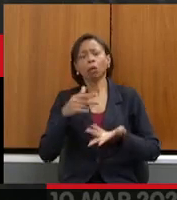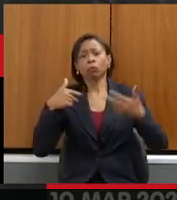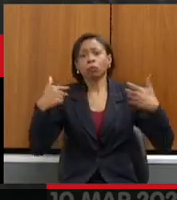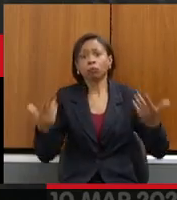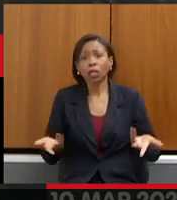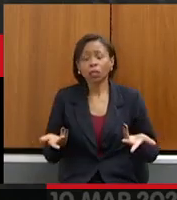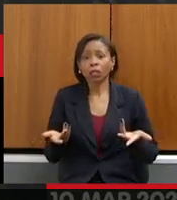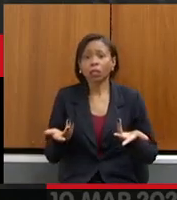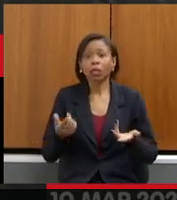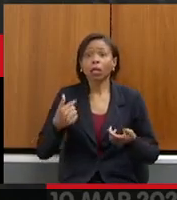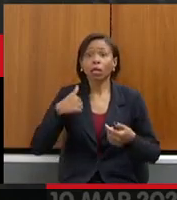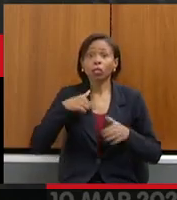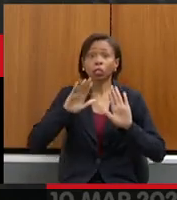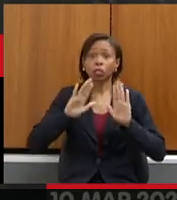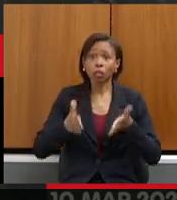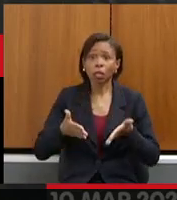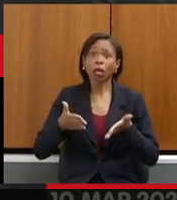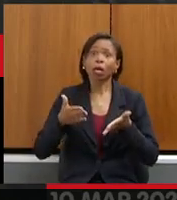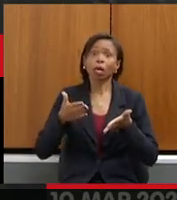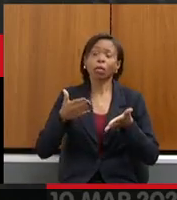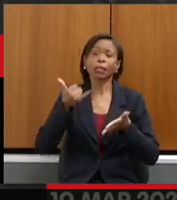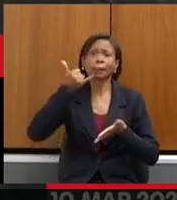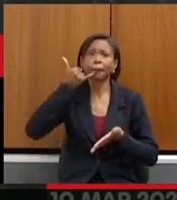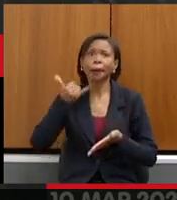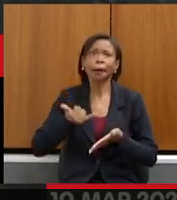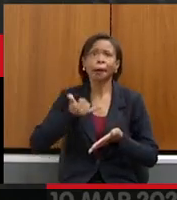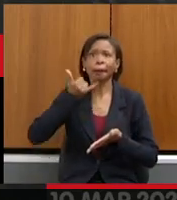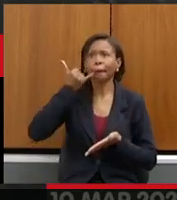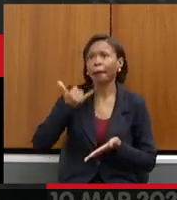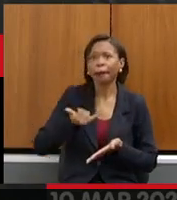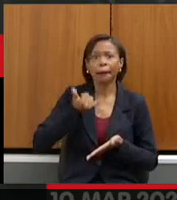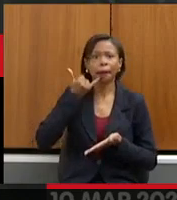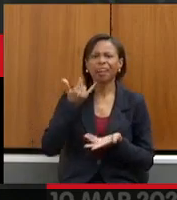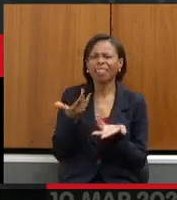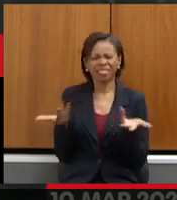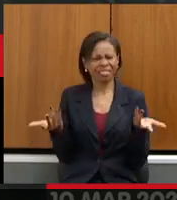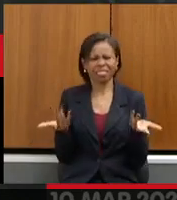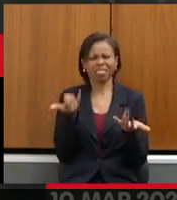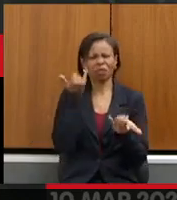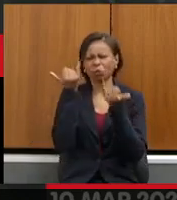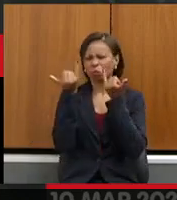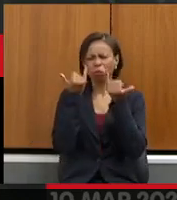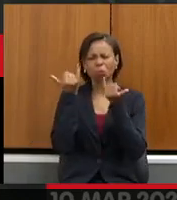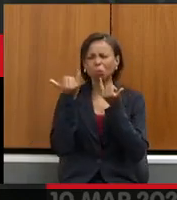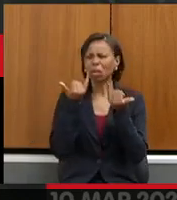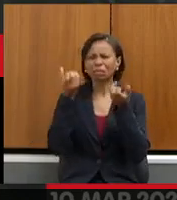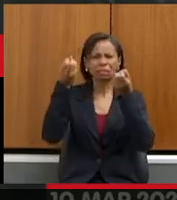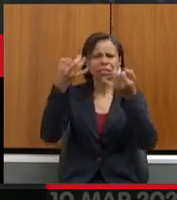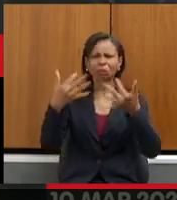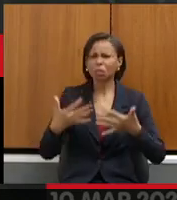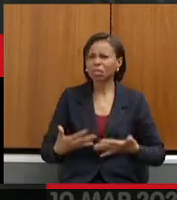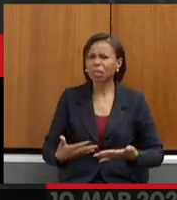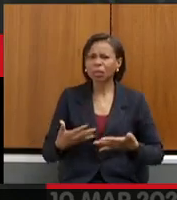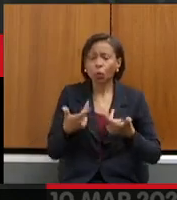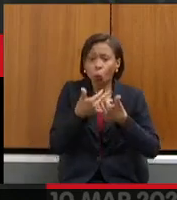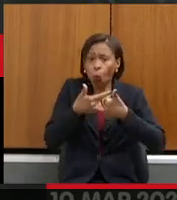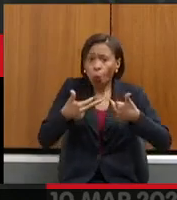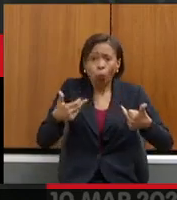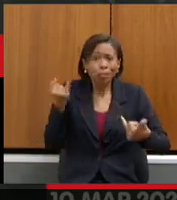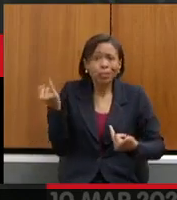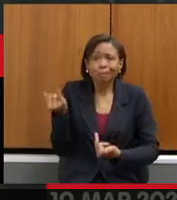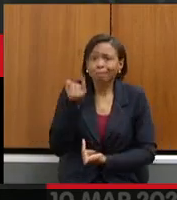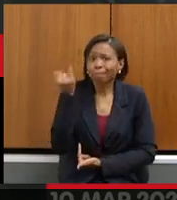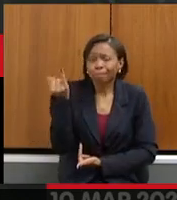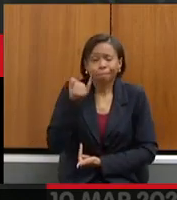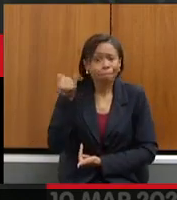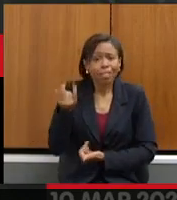liguei essa semana Marquei uma conversa eu não acho que essa deve ser a prestação de é de um processo tão complexo em relação